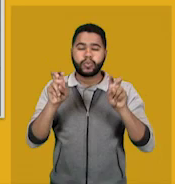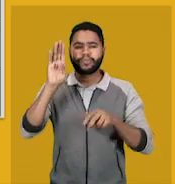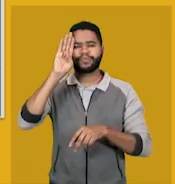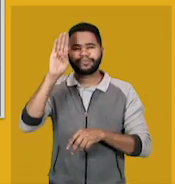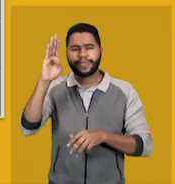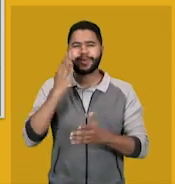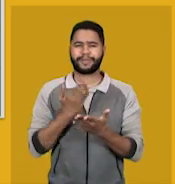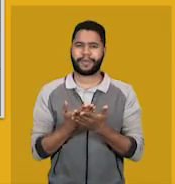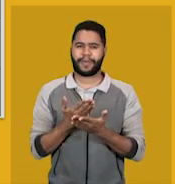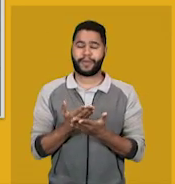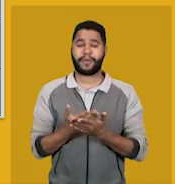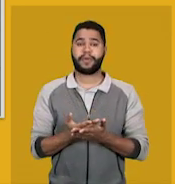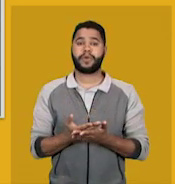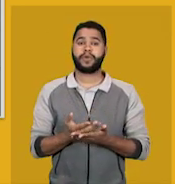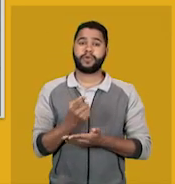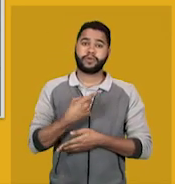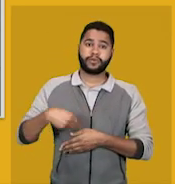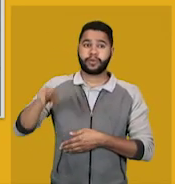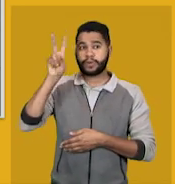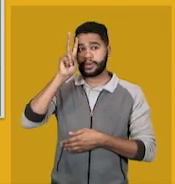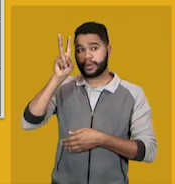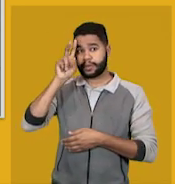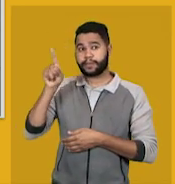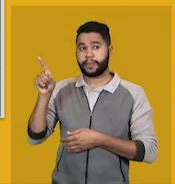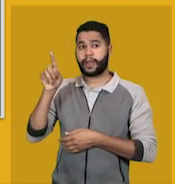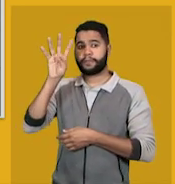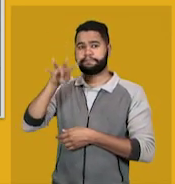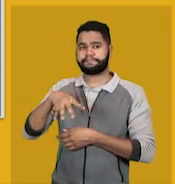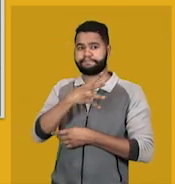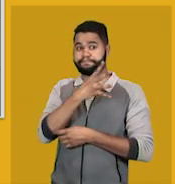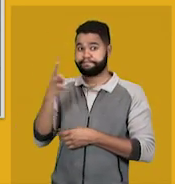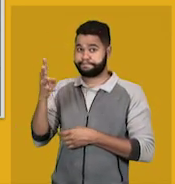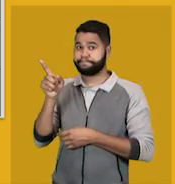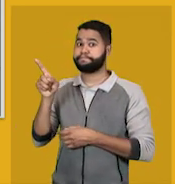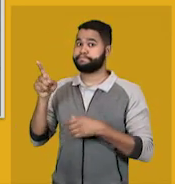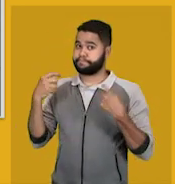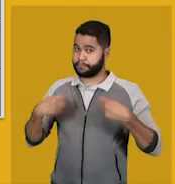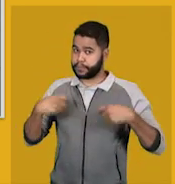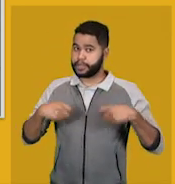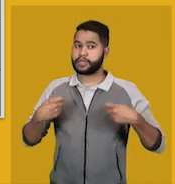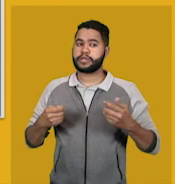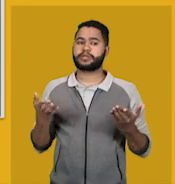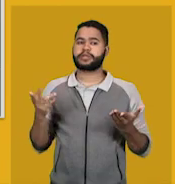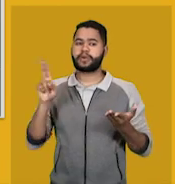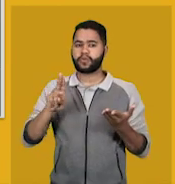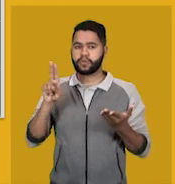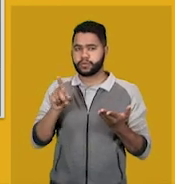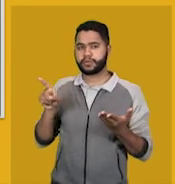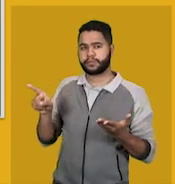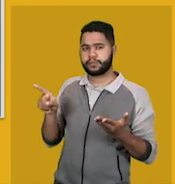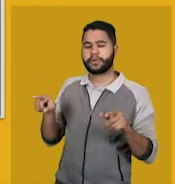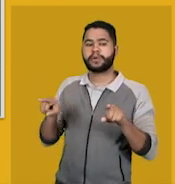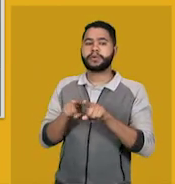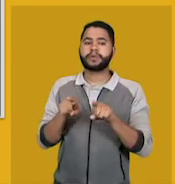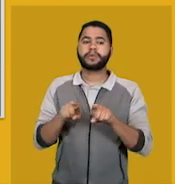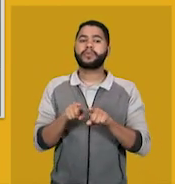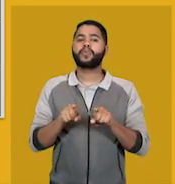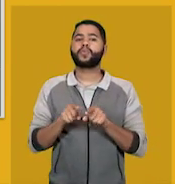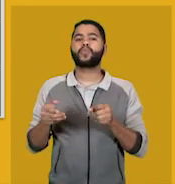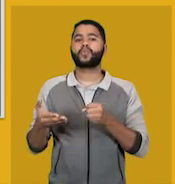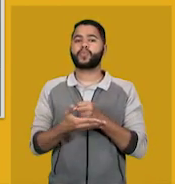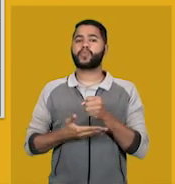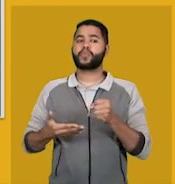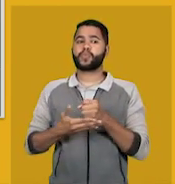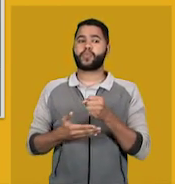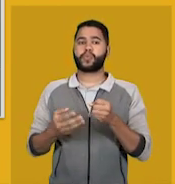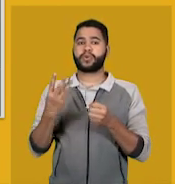aula. Então, só para a gente lembrar essa tabela, nós vamos precisar dela hoje também. Iremos trabalhar basicamente com esses